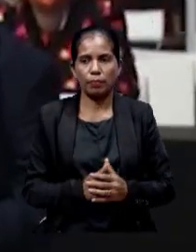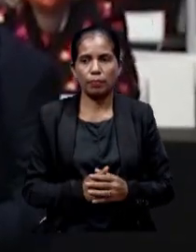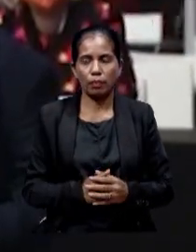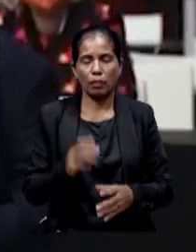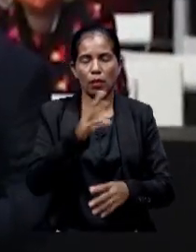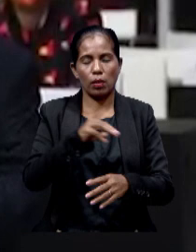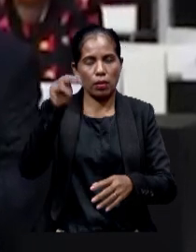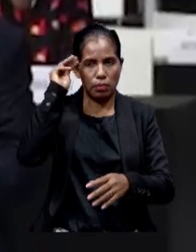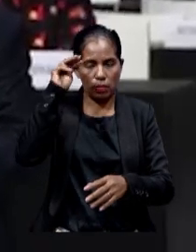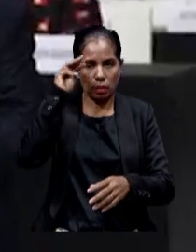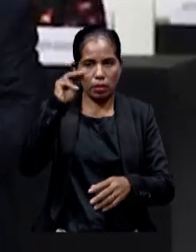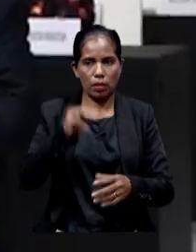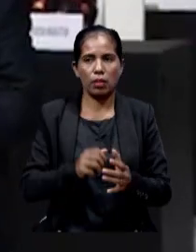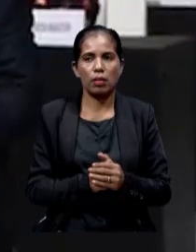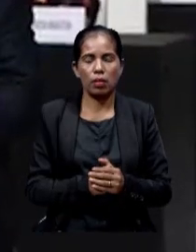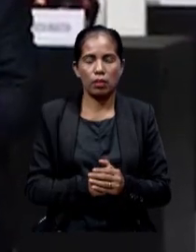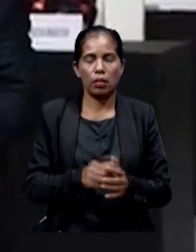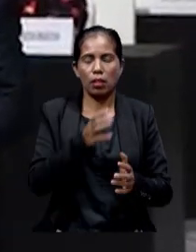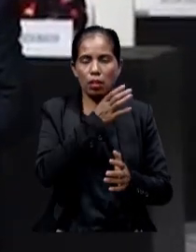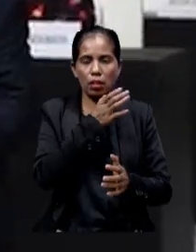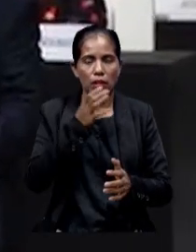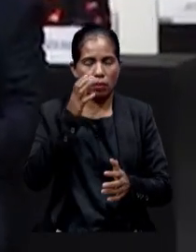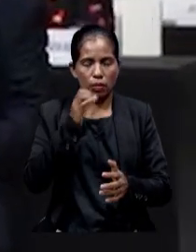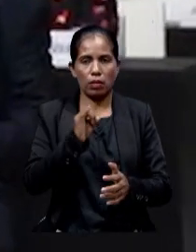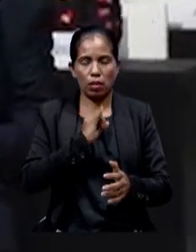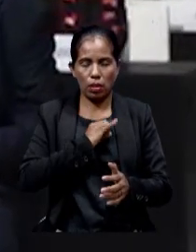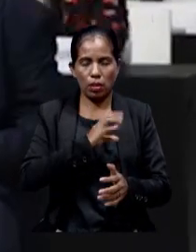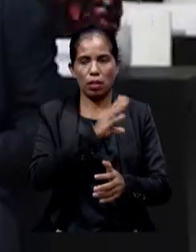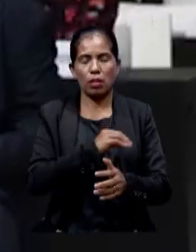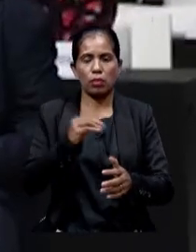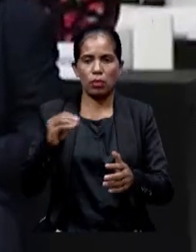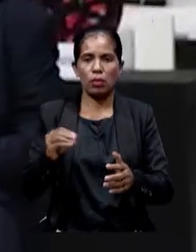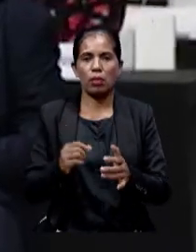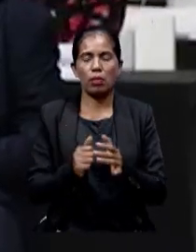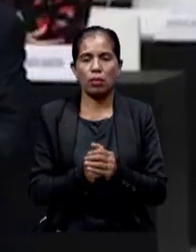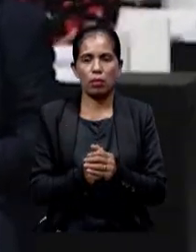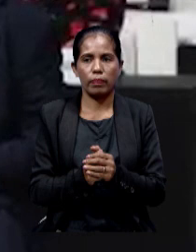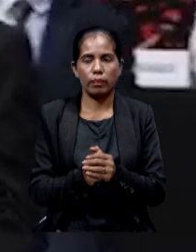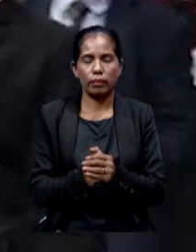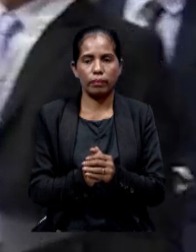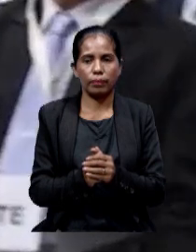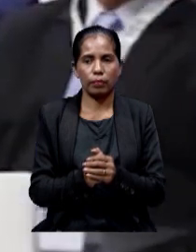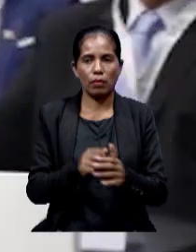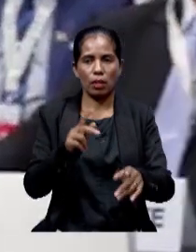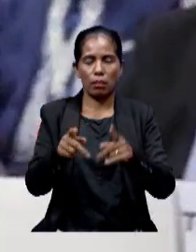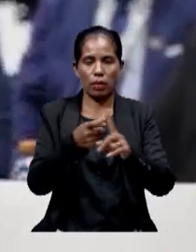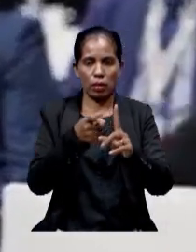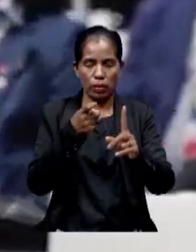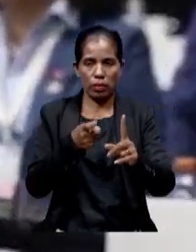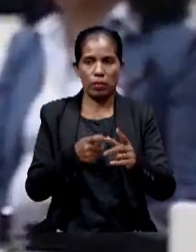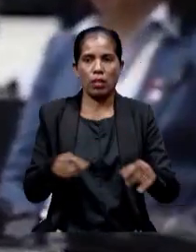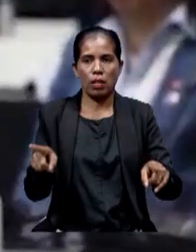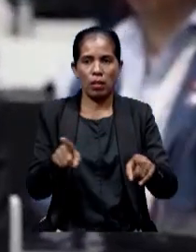nosso ministro da Agricultura, no nosso Alvácio, com nossa delegação Palo,